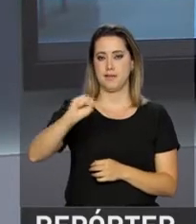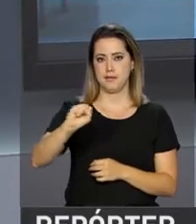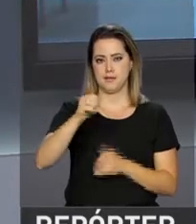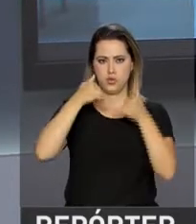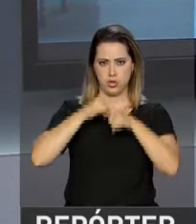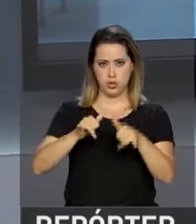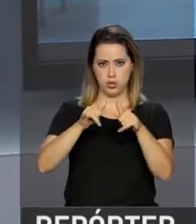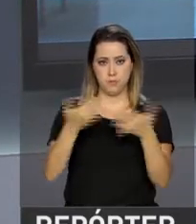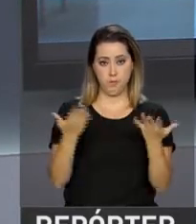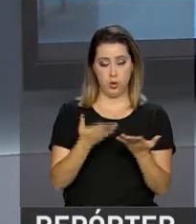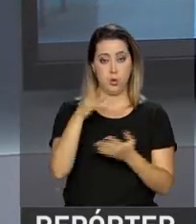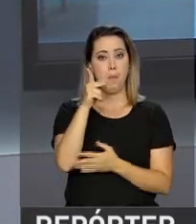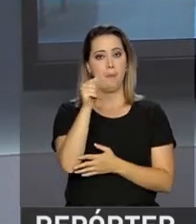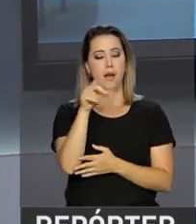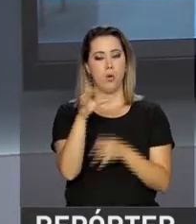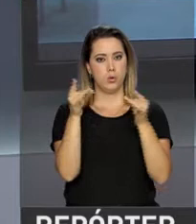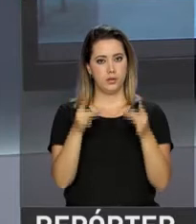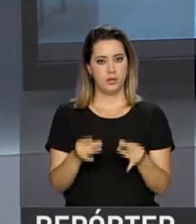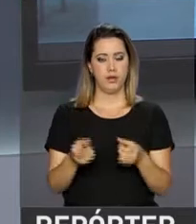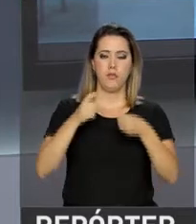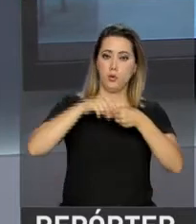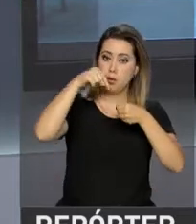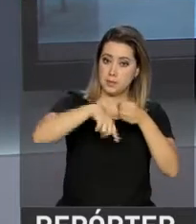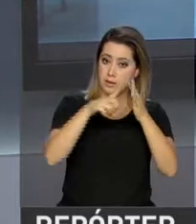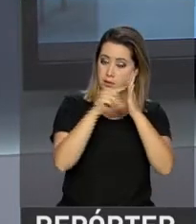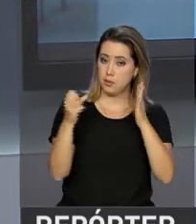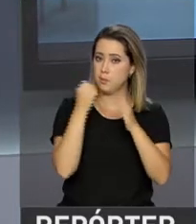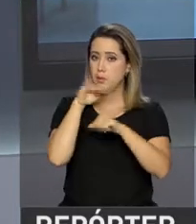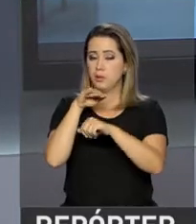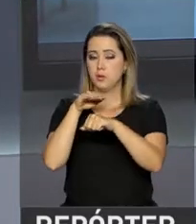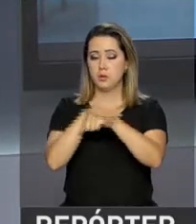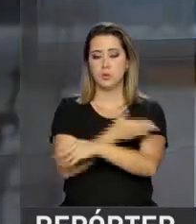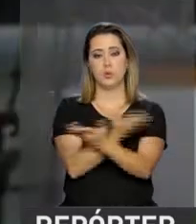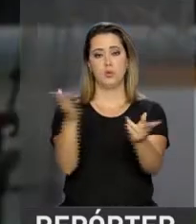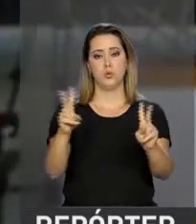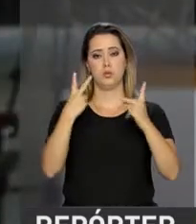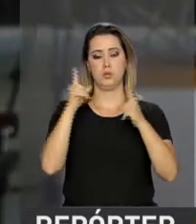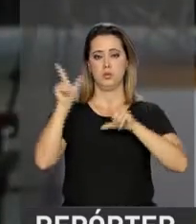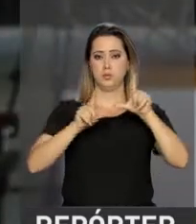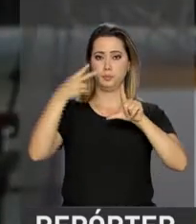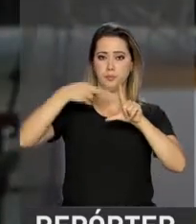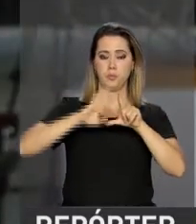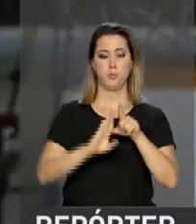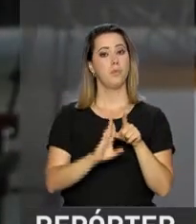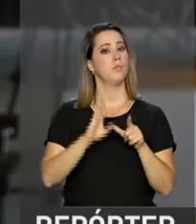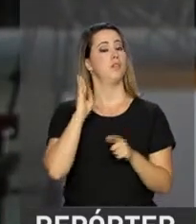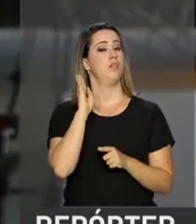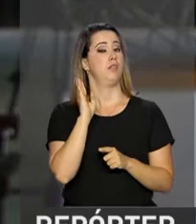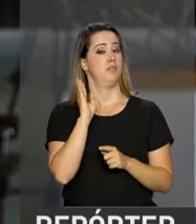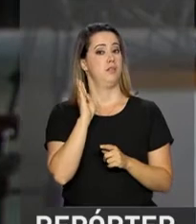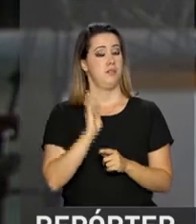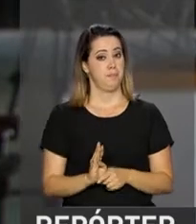Salve. Boa noite, Paulo. Voltamos aqui do Palácio do Planalto. Boa noite, Carolina. Boa noite a todos que nos assistem na TV NBR.